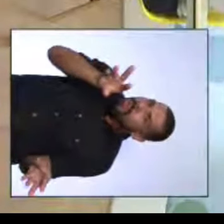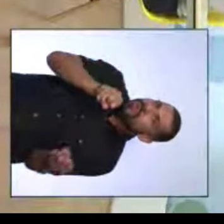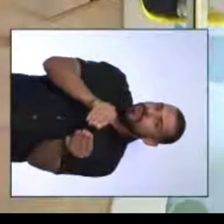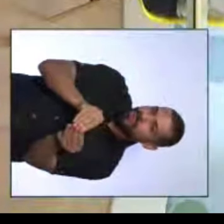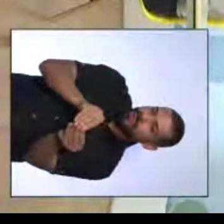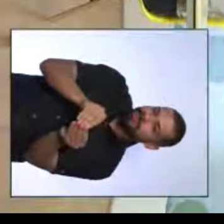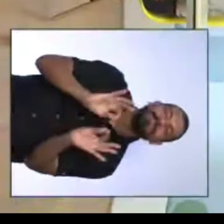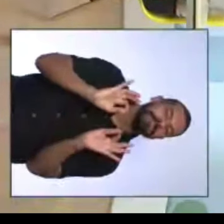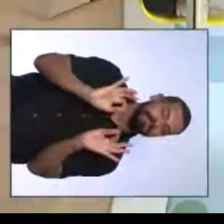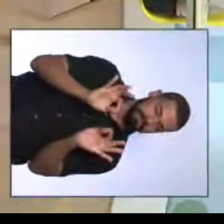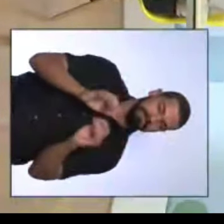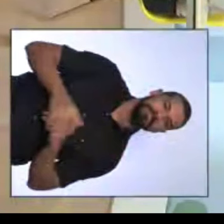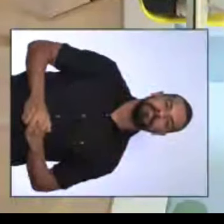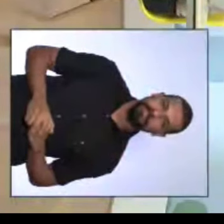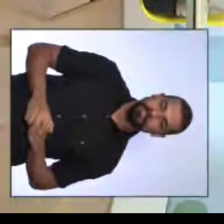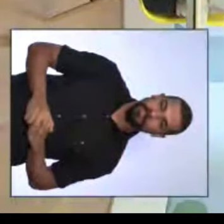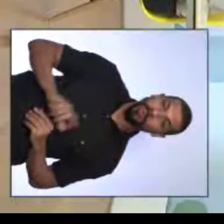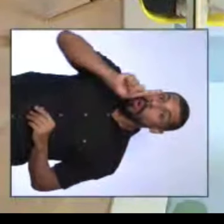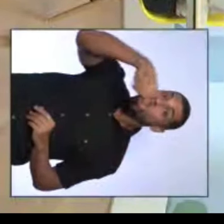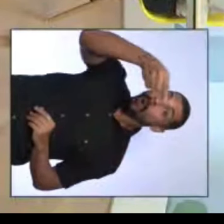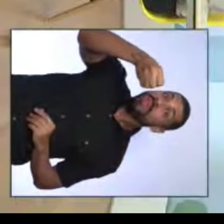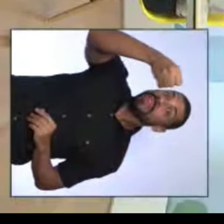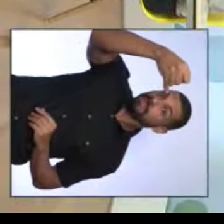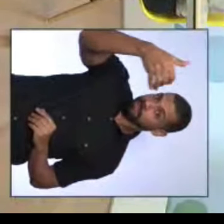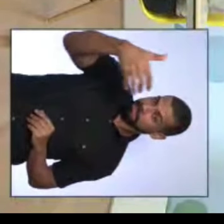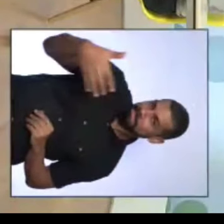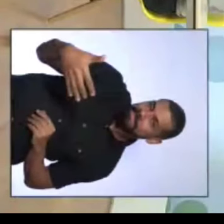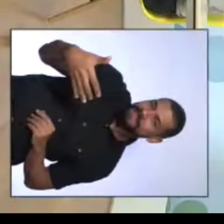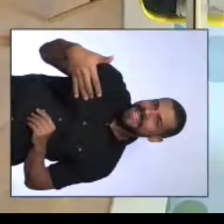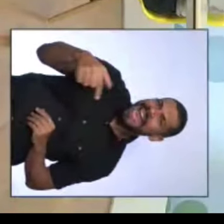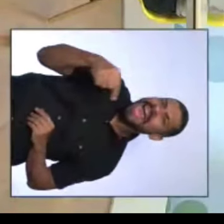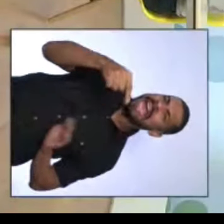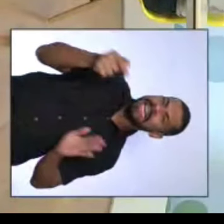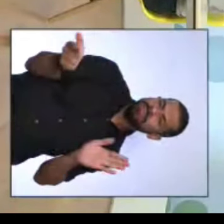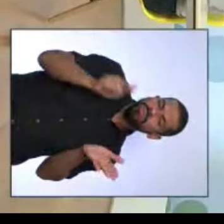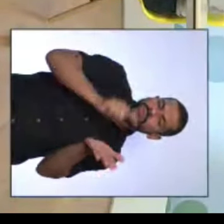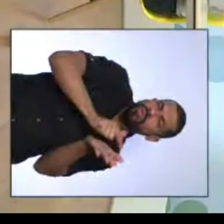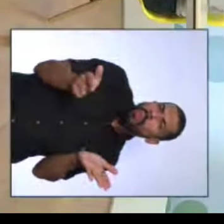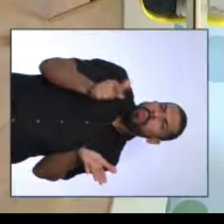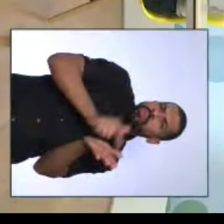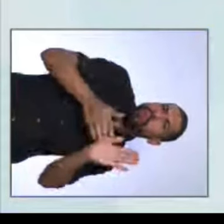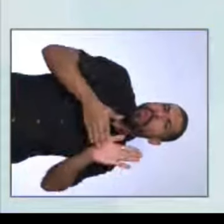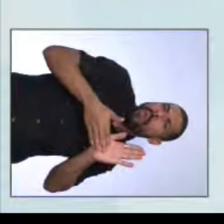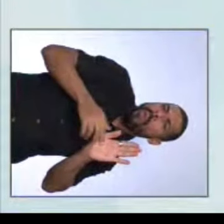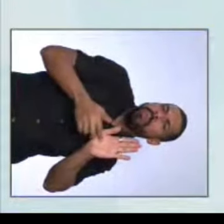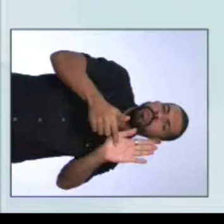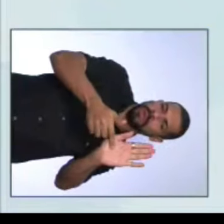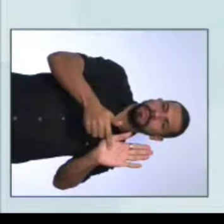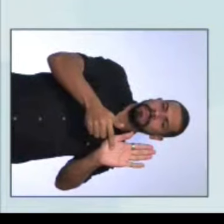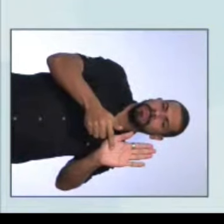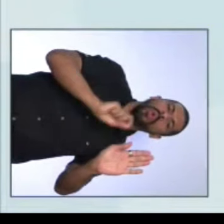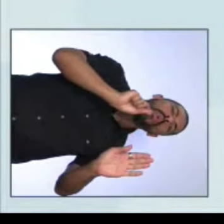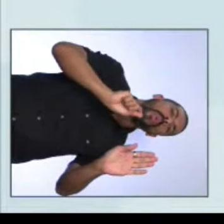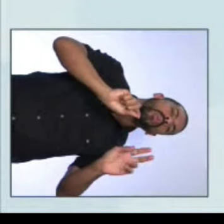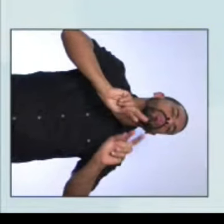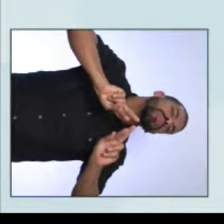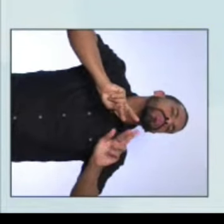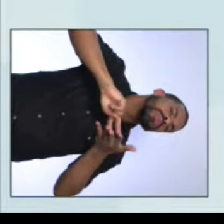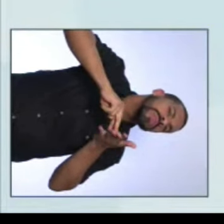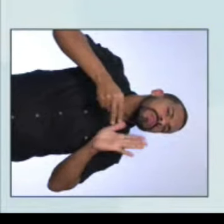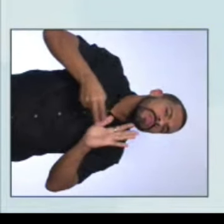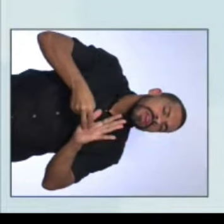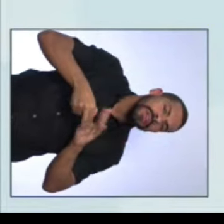Temos, é interessante, outro ponto, que já na capa a gente percebe o rodapé. O rodapé do